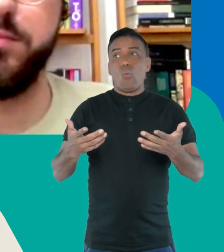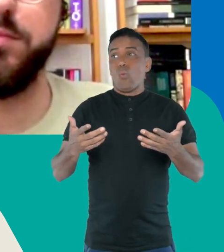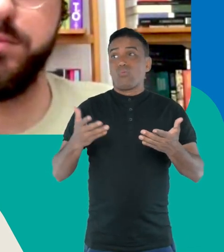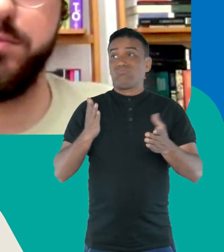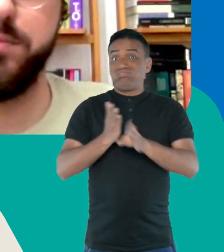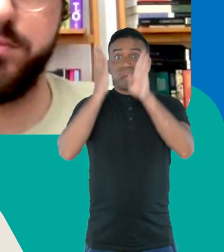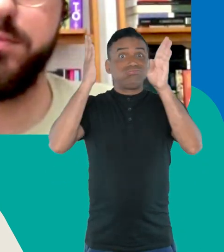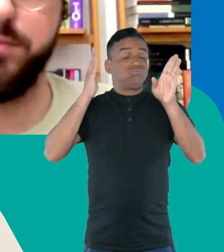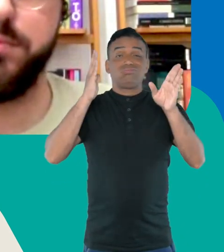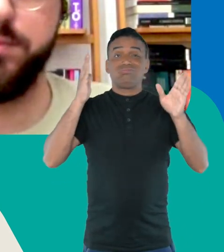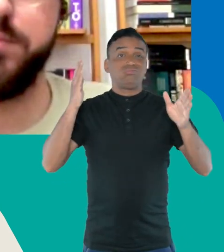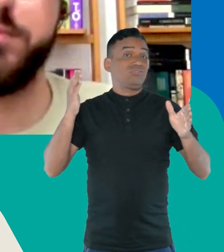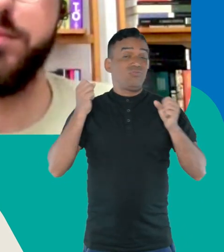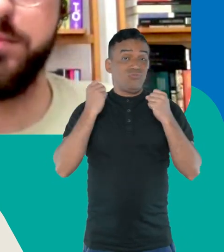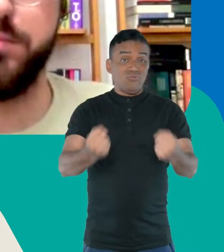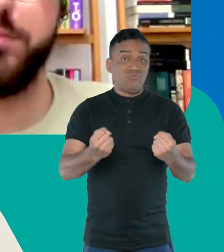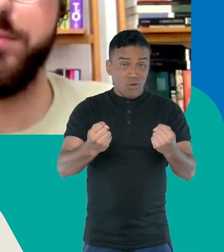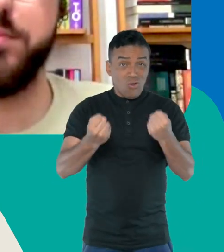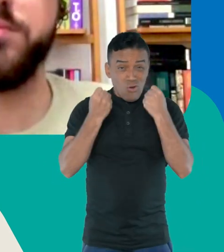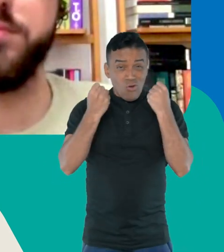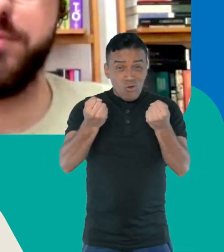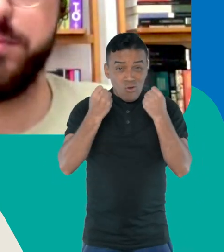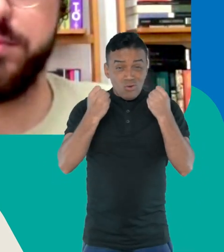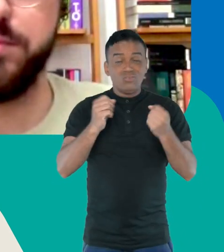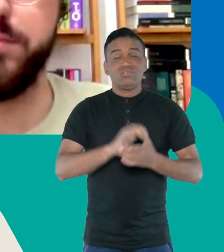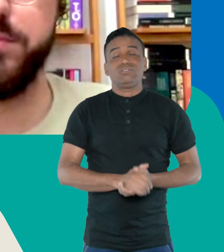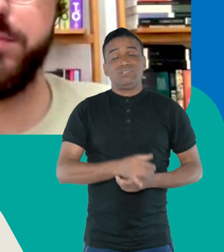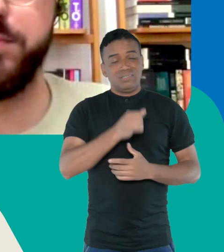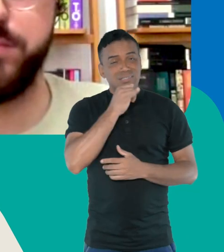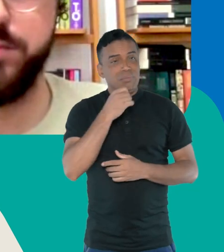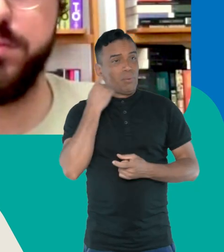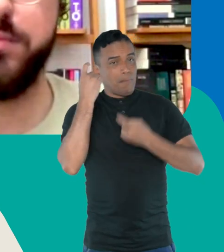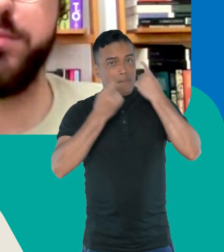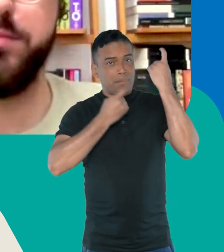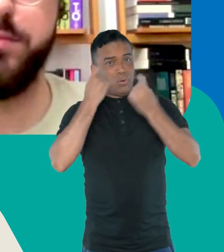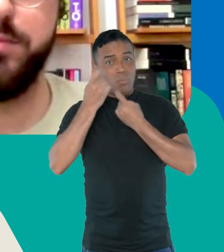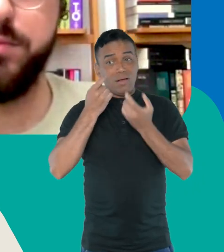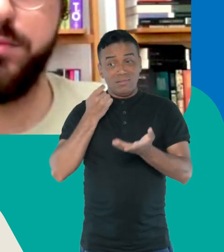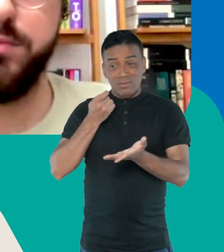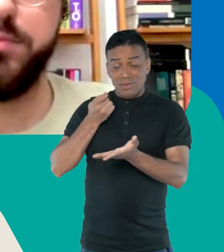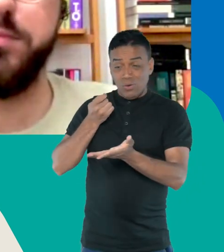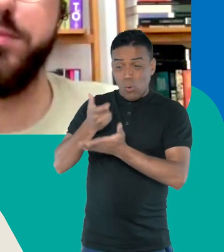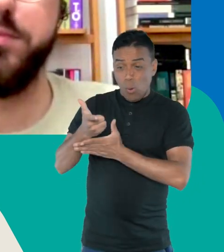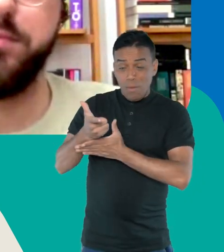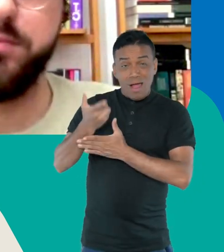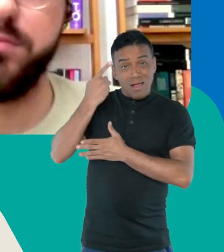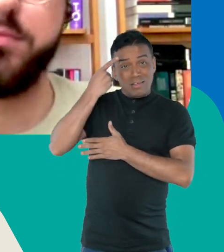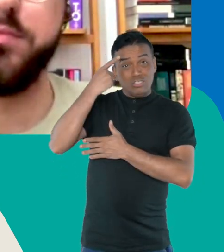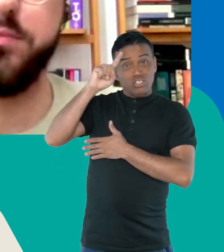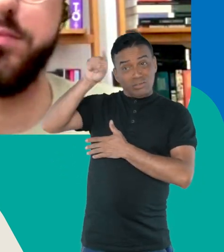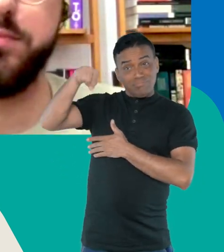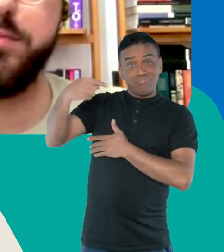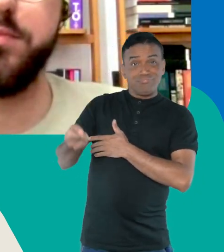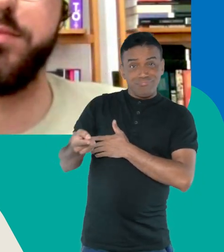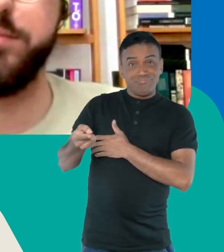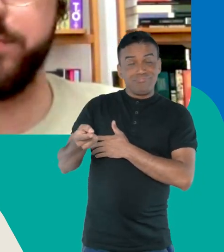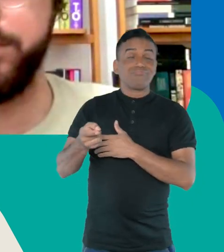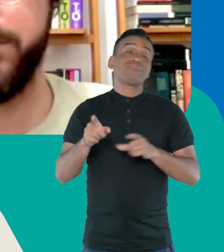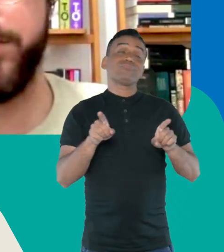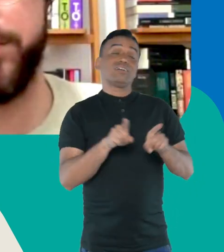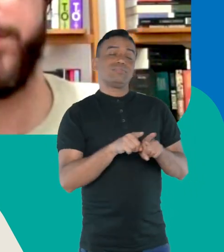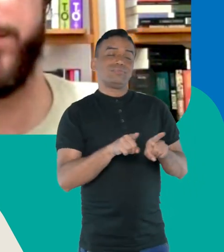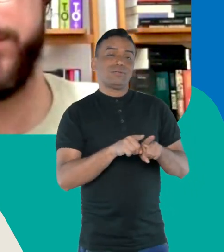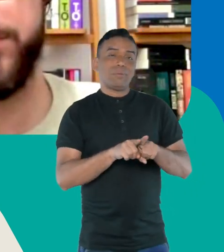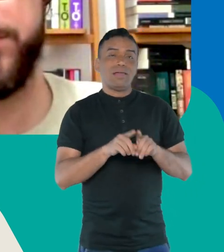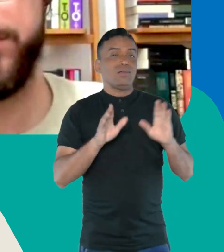impactantes, né? Como de estar preocupado com a compra que vai fazer no dia seguinte, ou também como,